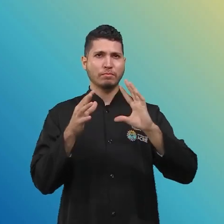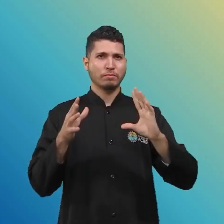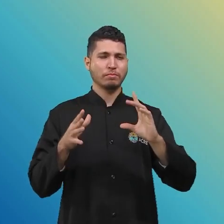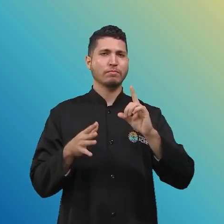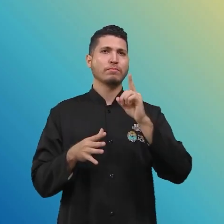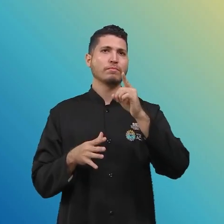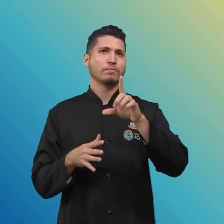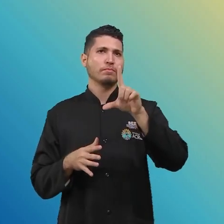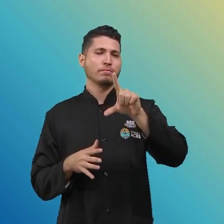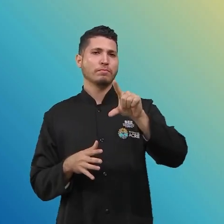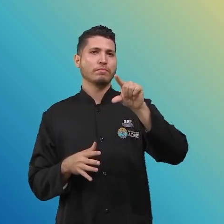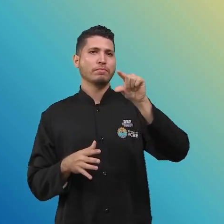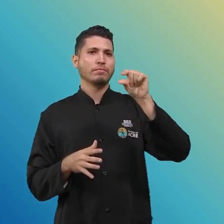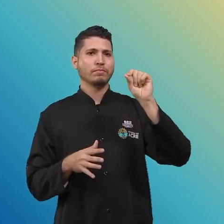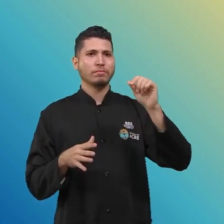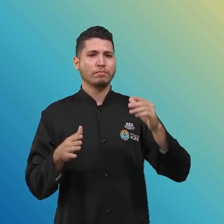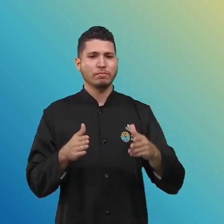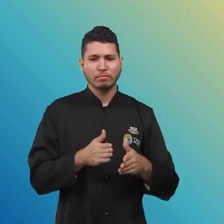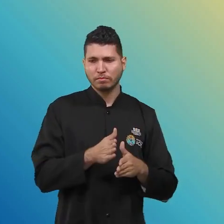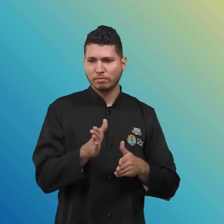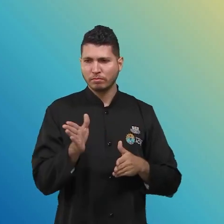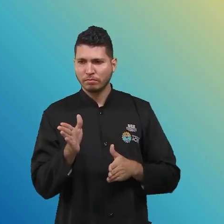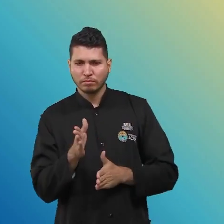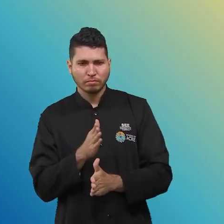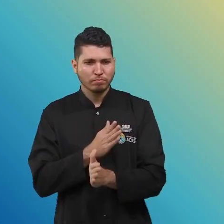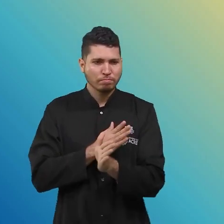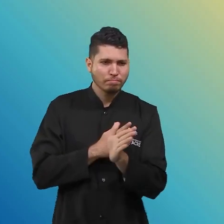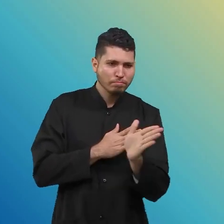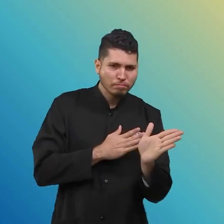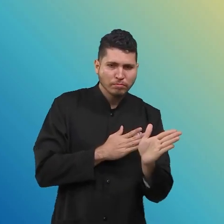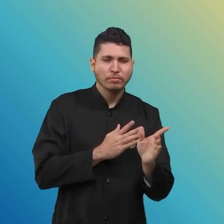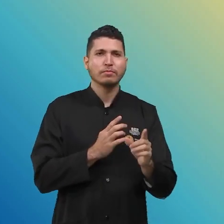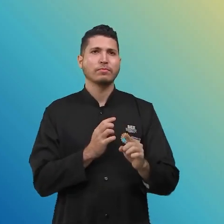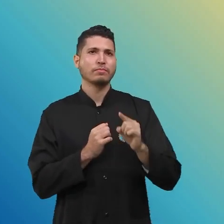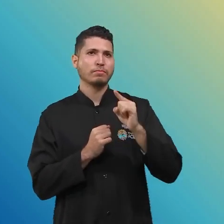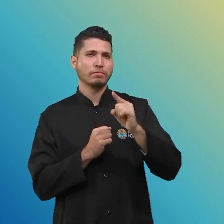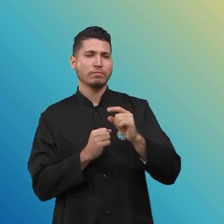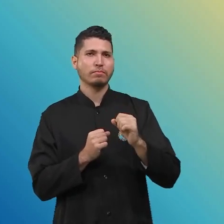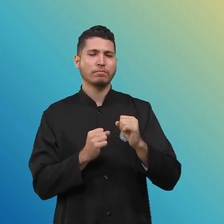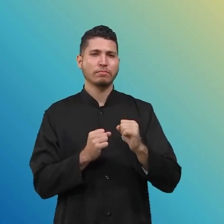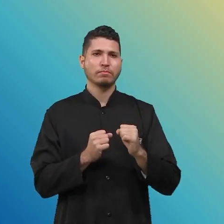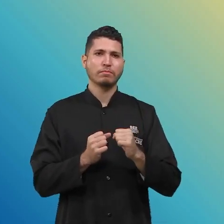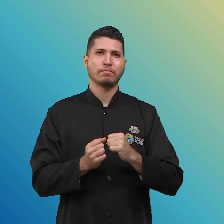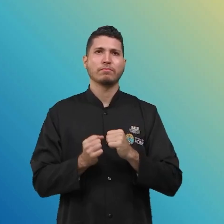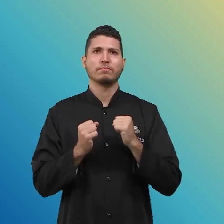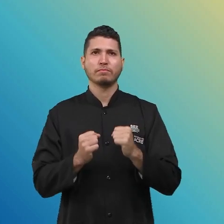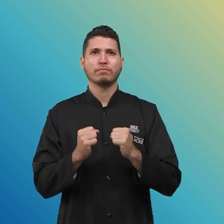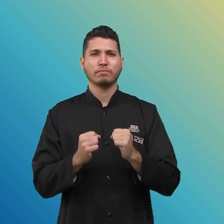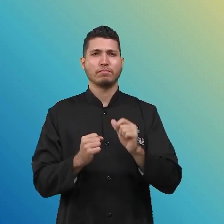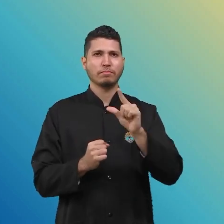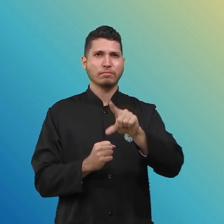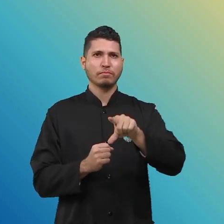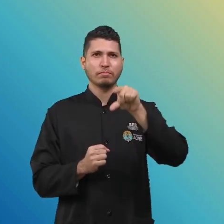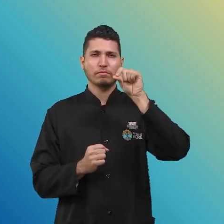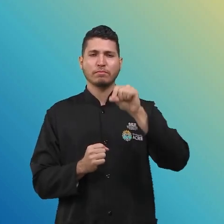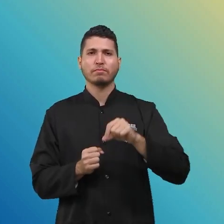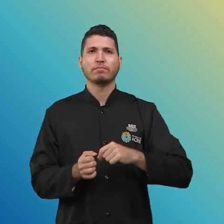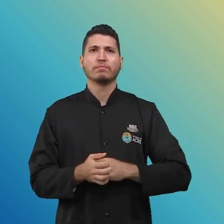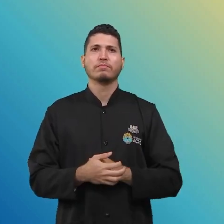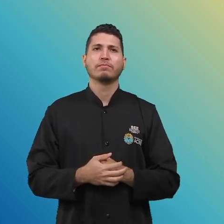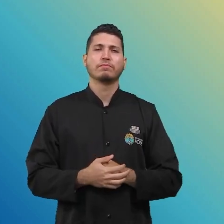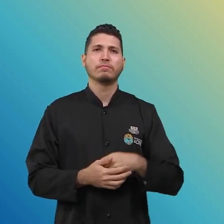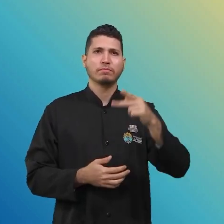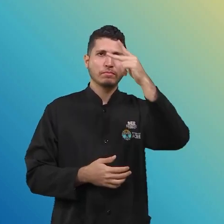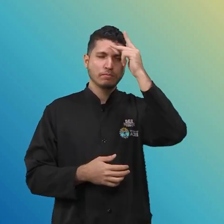escolha o caminho da visita e estão sempre em atualização. Então, essa combinação transforma o